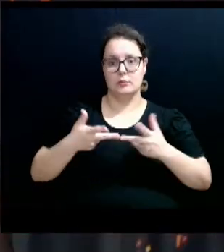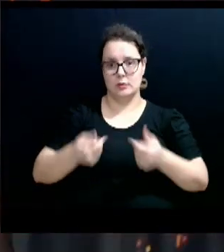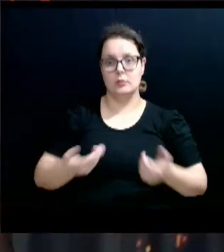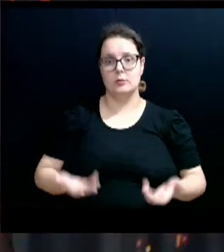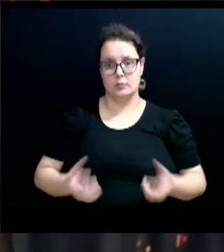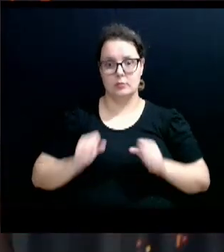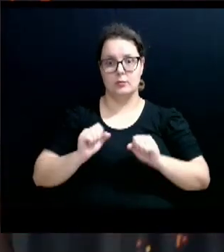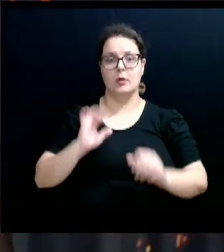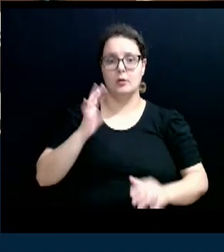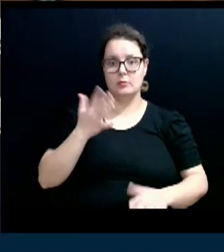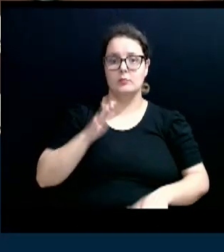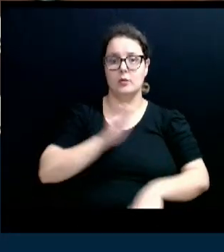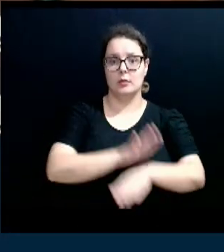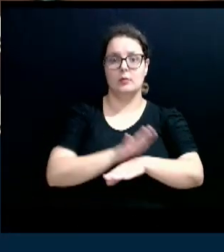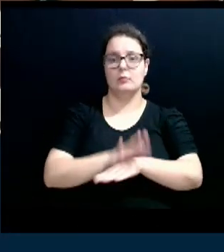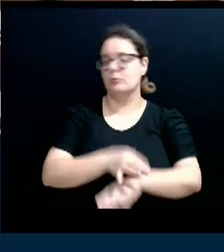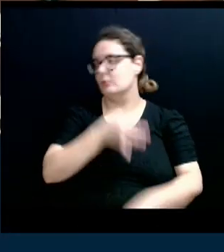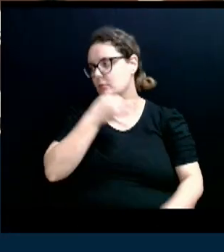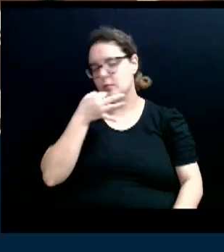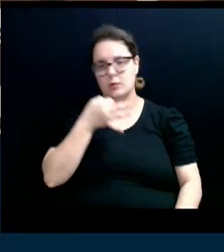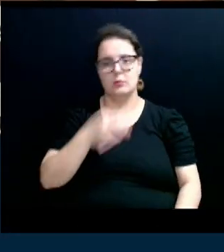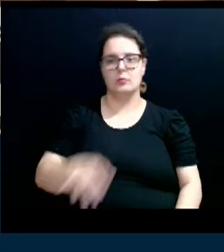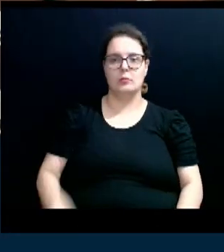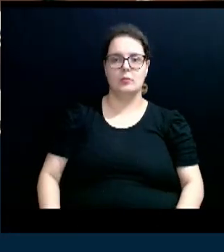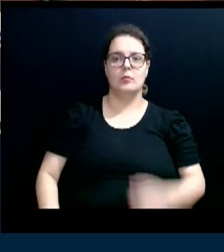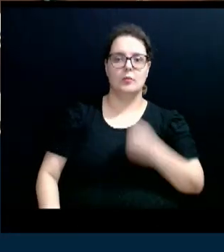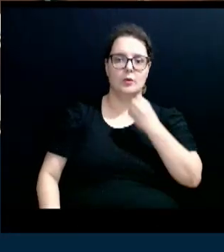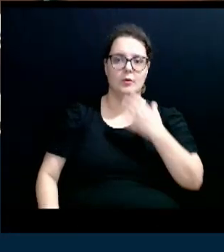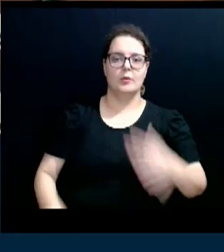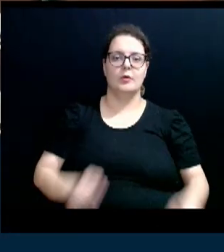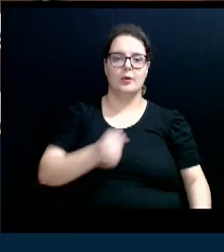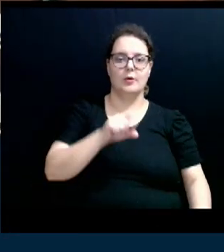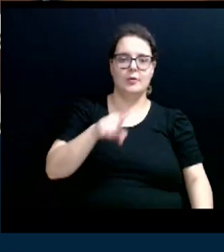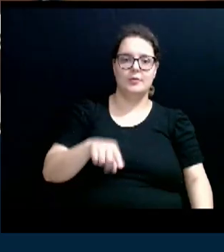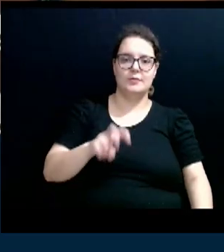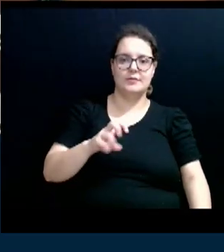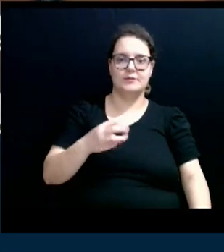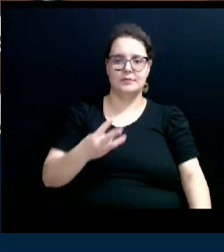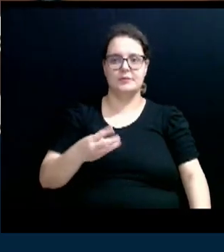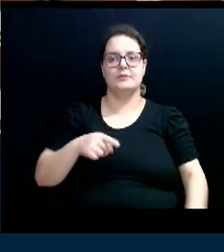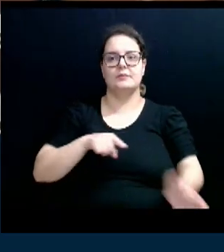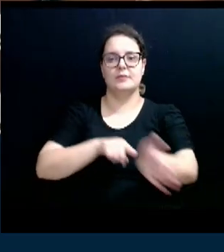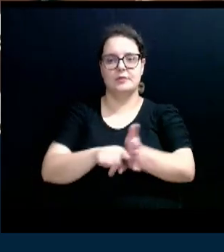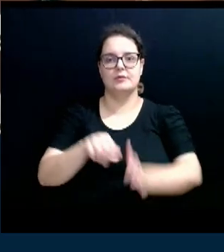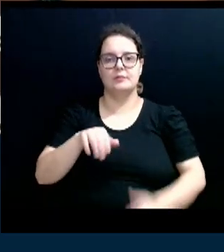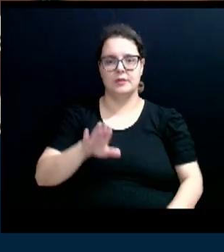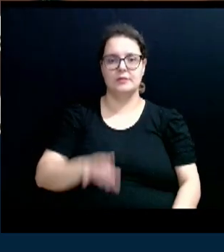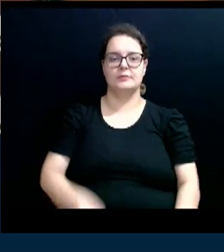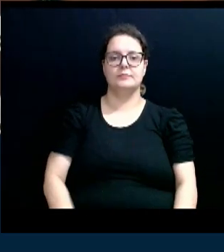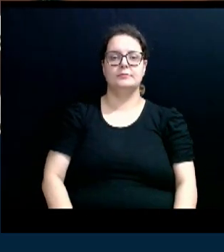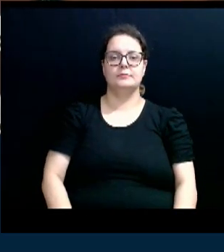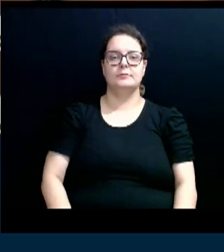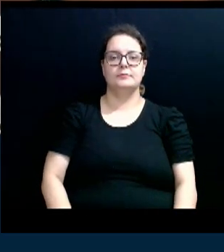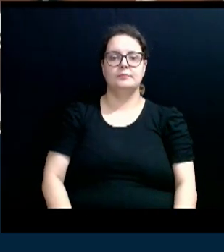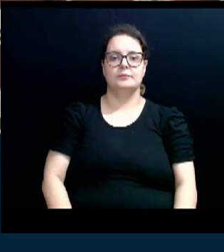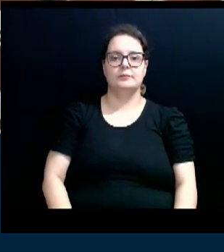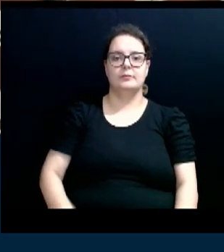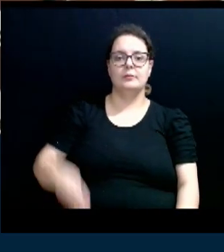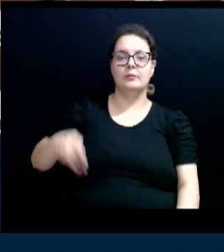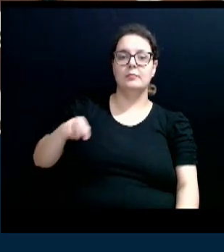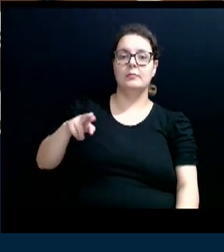contribuir. Perfeito, muito bom. 8h53, pode mandar mais produção, por favor, pra gente? Vamos ver quem é que está conosco